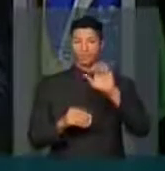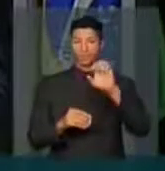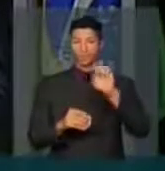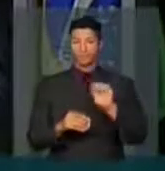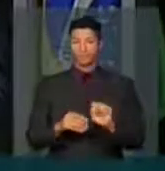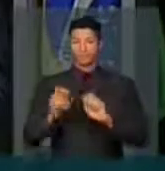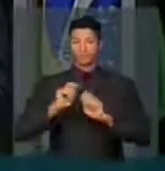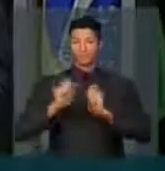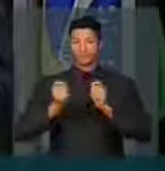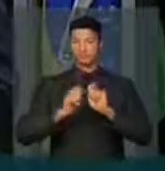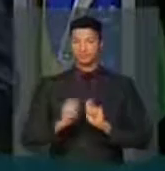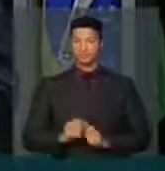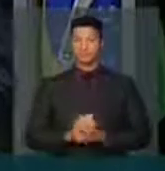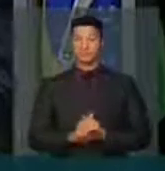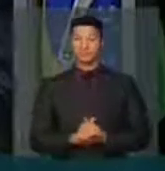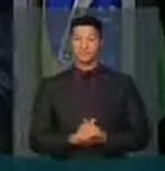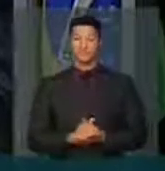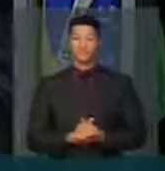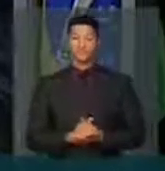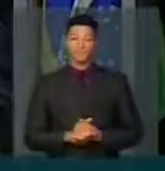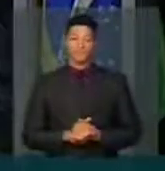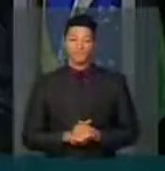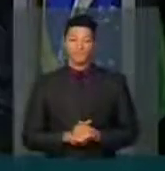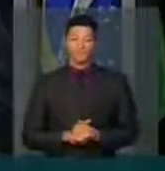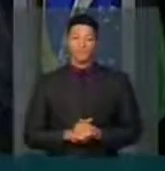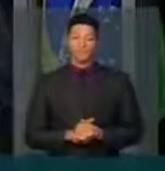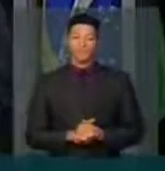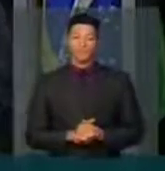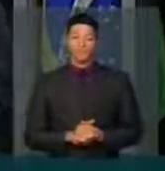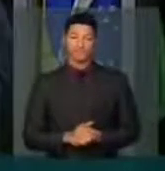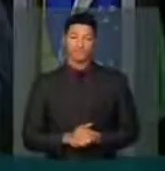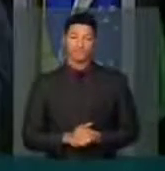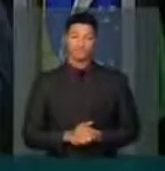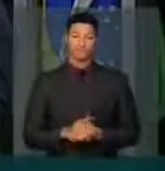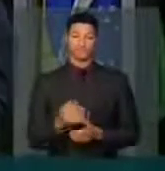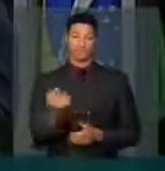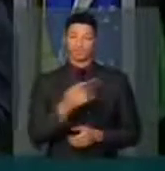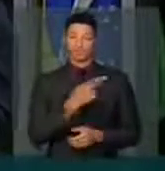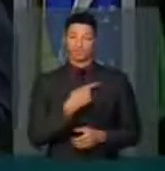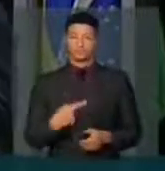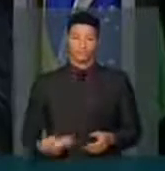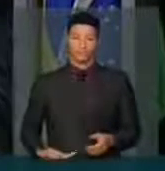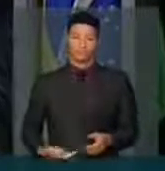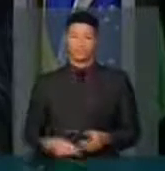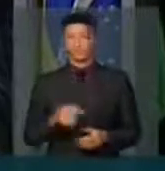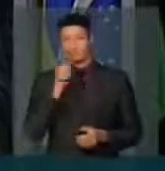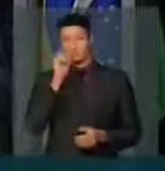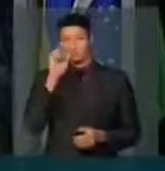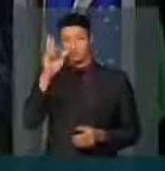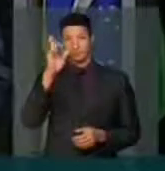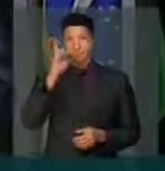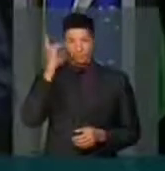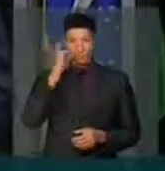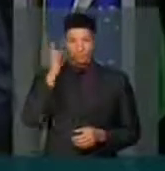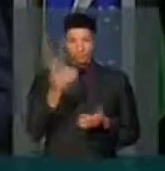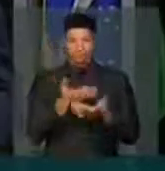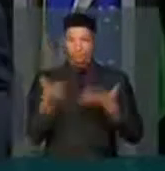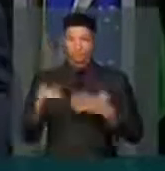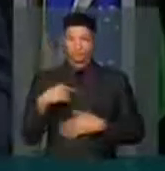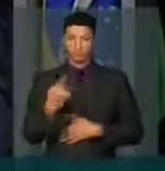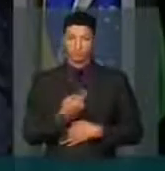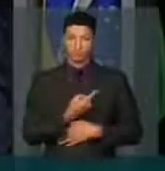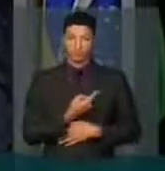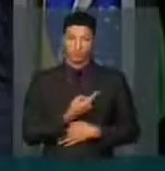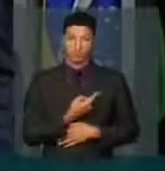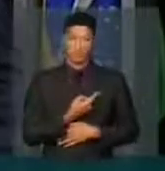parte administrativa. E, caro presidente, caros senhores deputados,